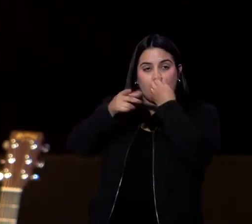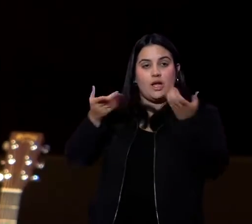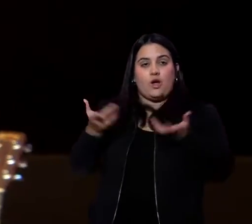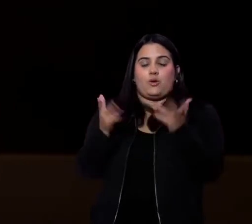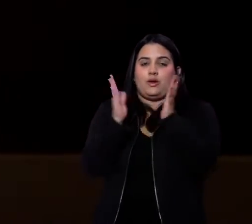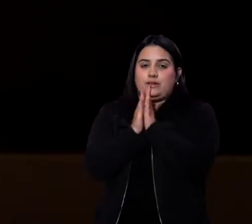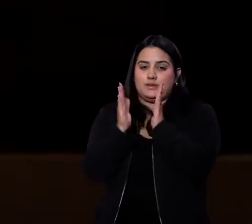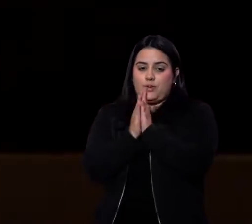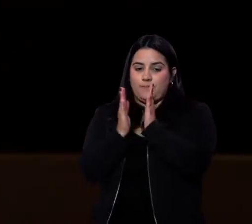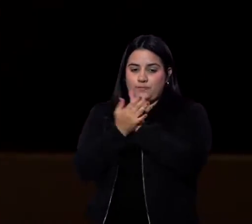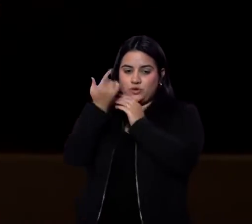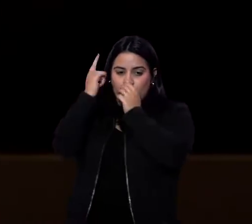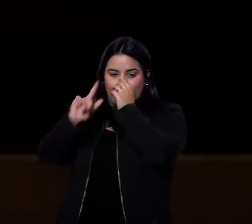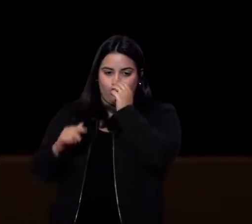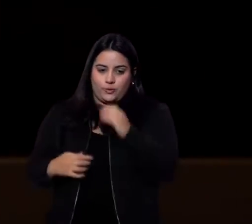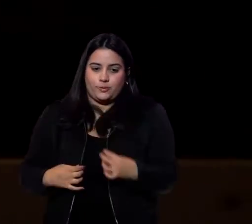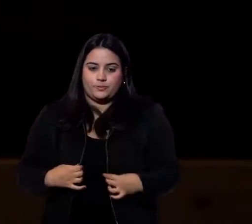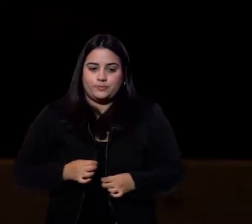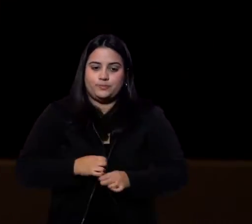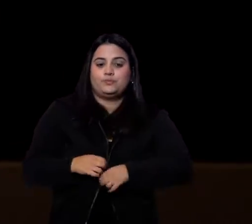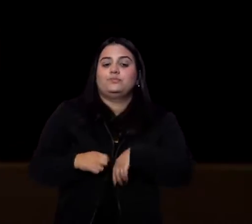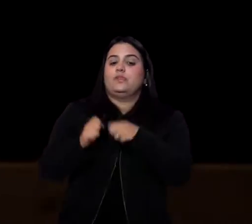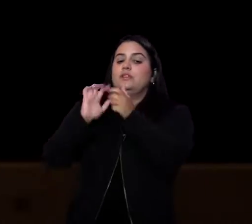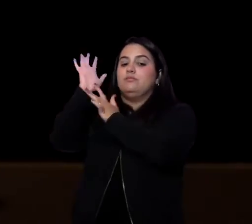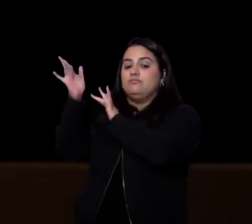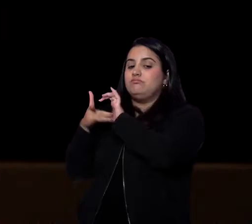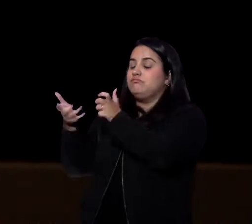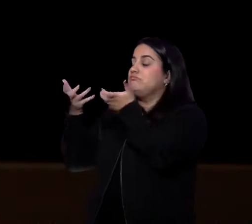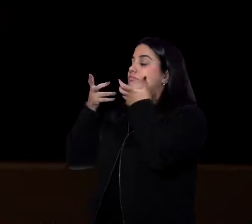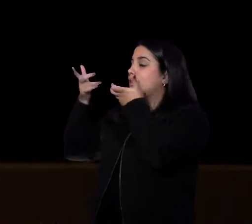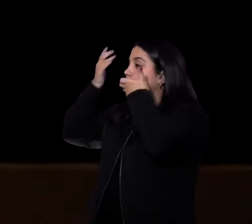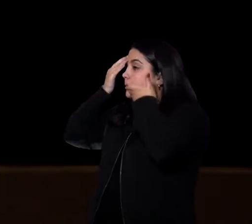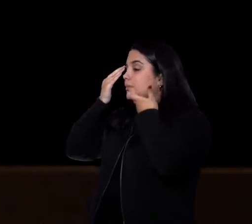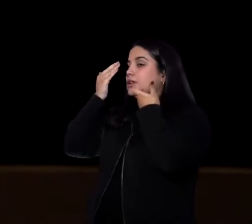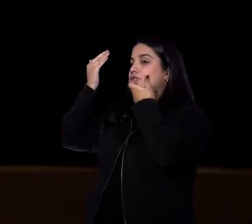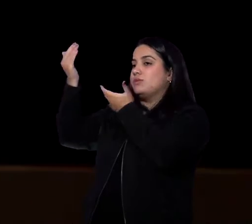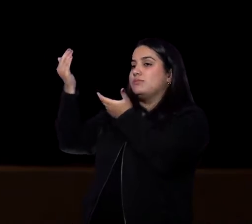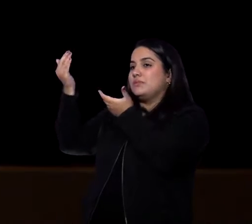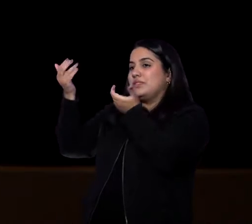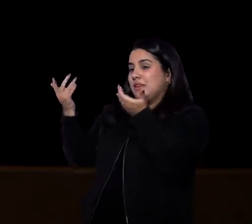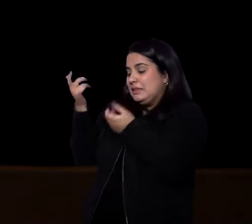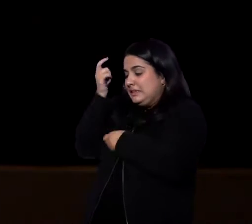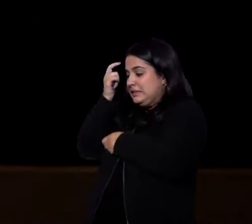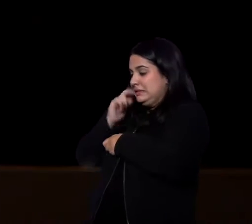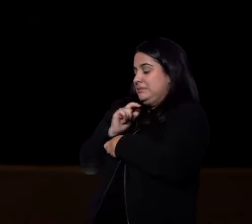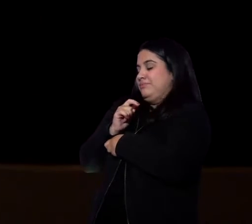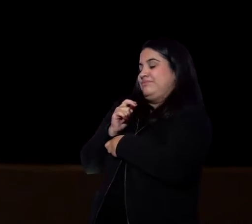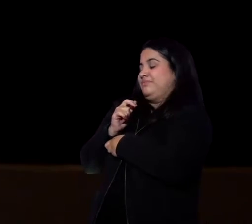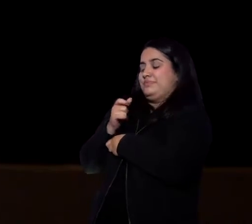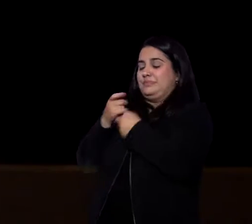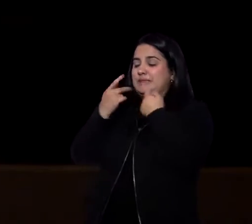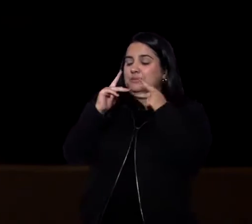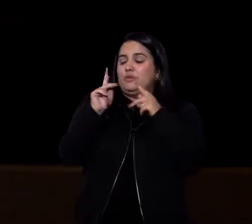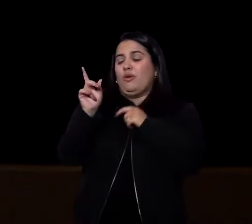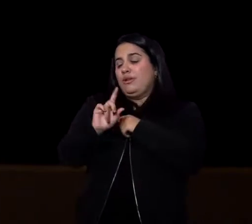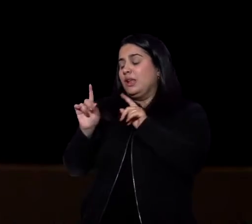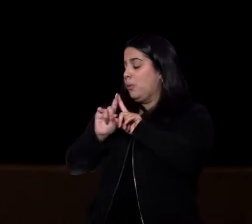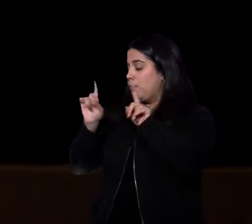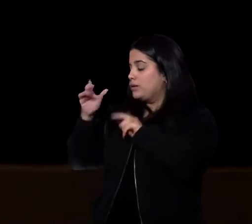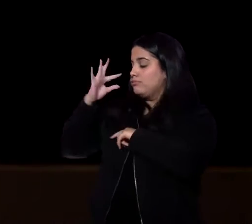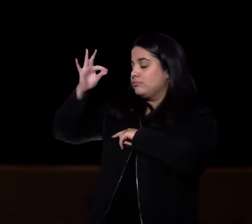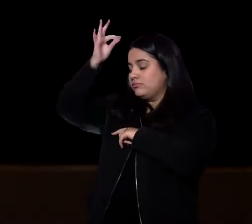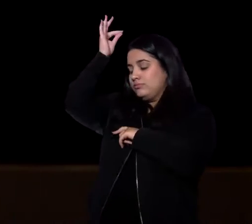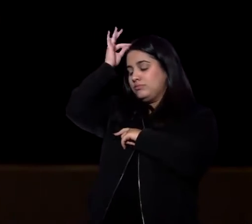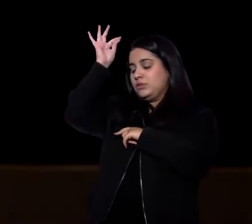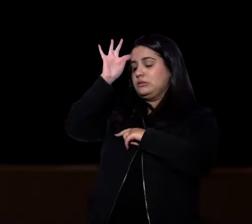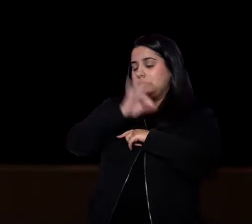olho aí e vamos orar mais uma vez aqui rapidinho. Jesus, eu quero te pedir, Deus, que não seja eu falando agora, Deus, mas que seja o seu Espírito Santo falando aos